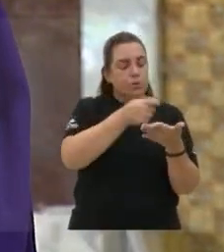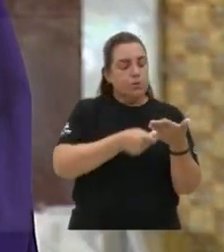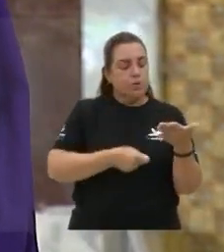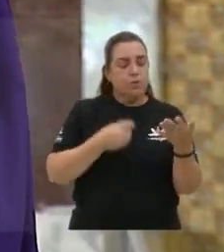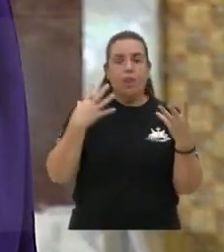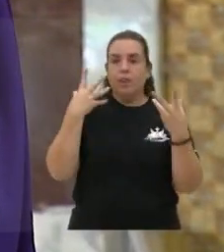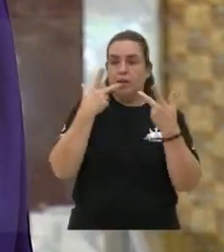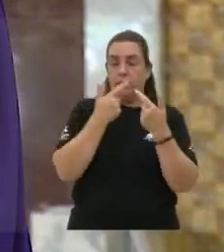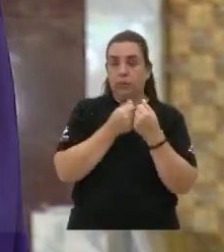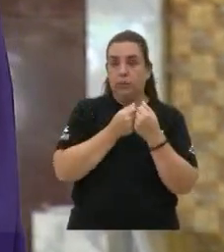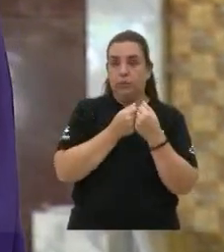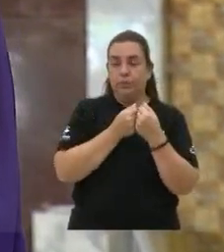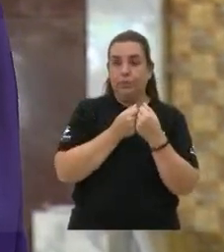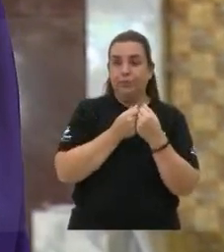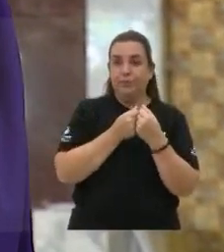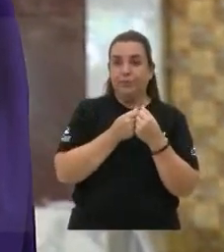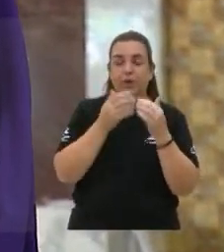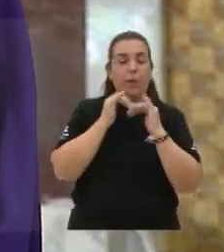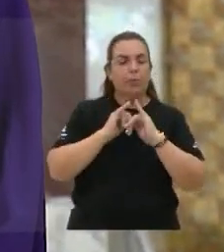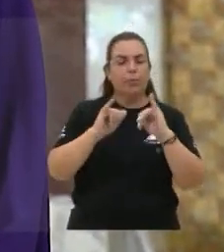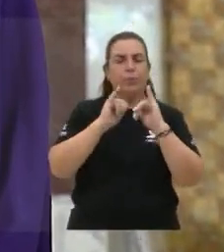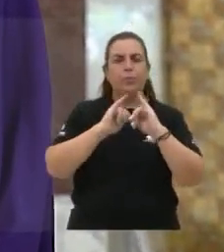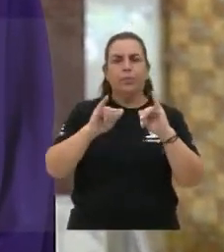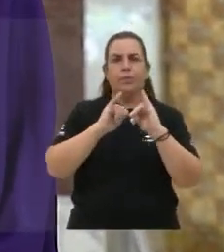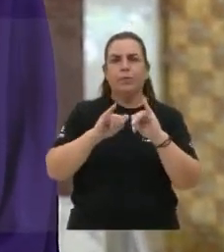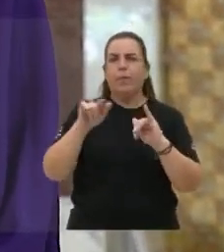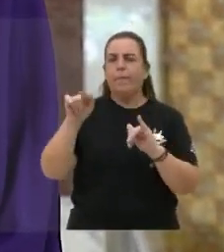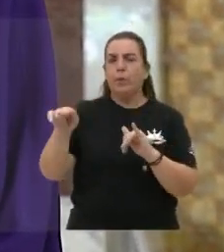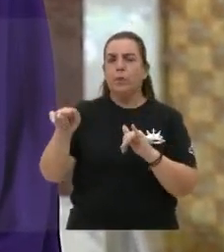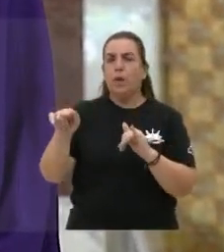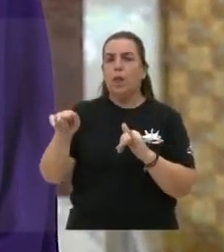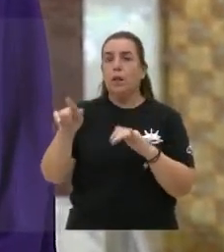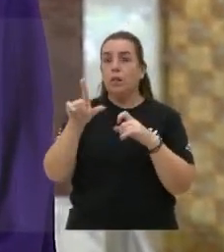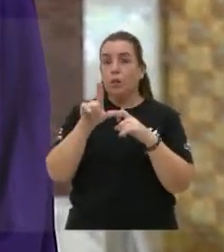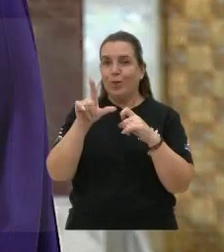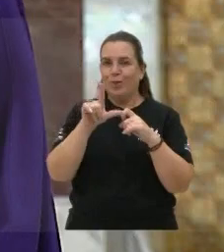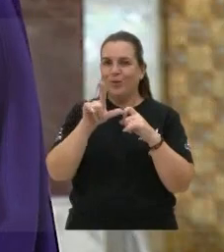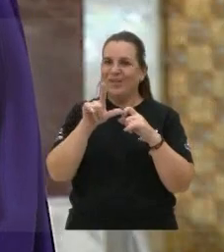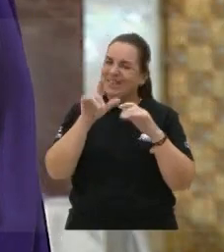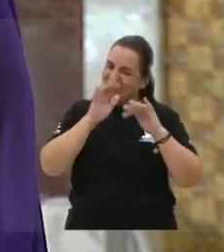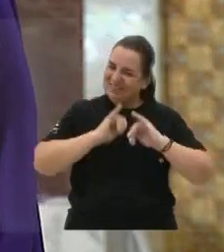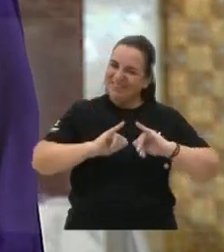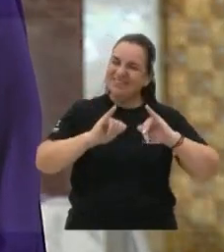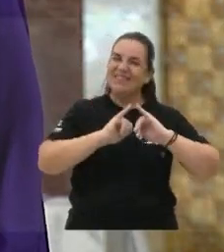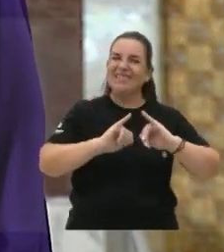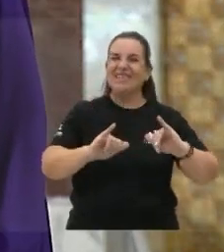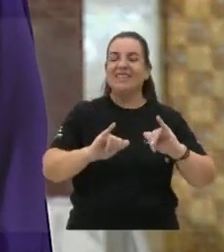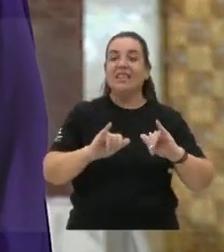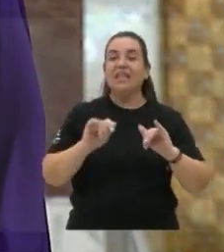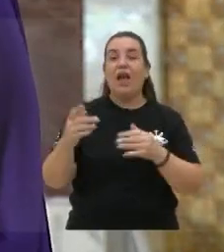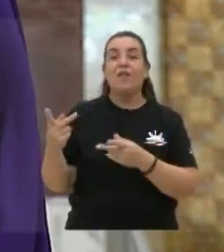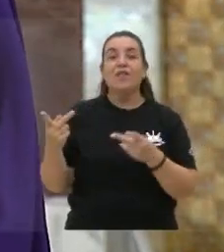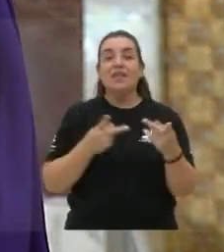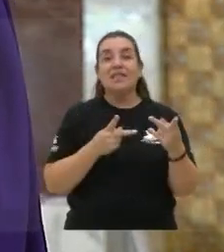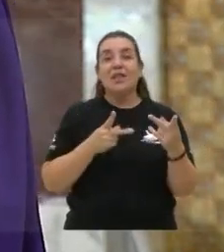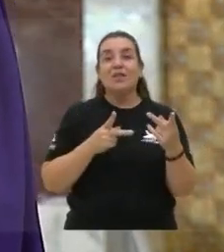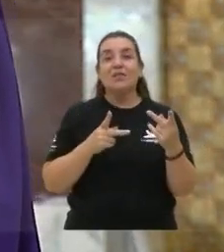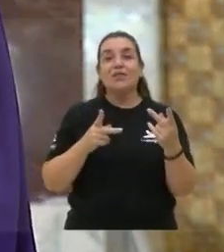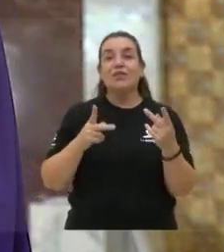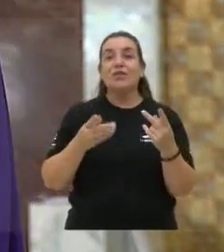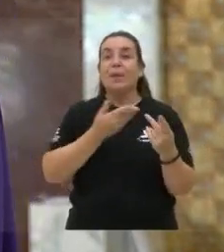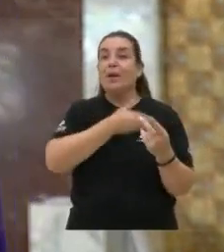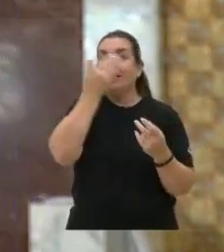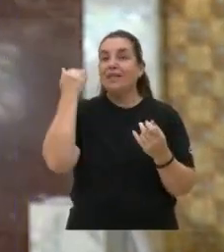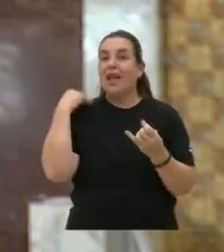lindíssimos que nos é contado pelo evangelista Lucas, que é a visitação de Nossa